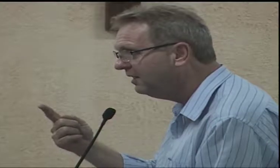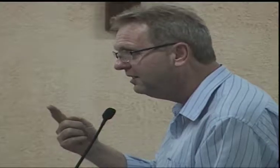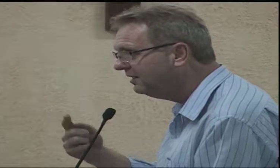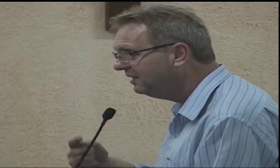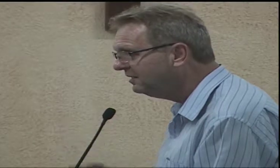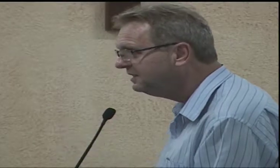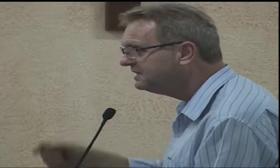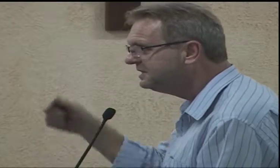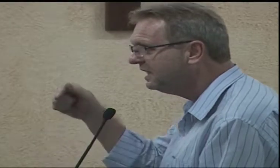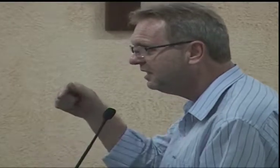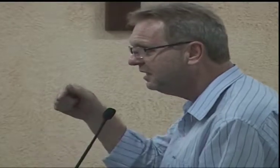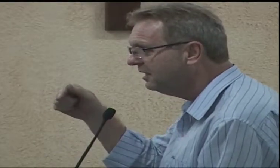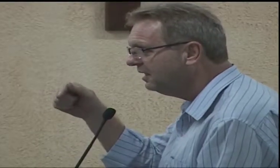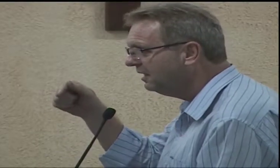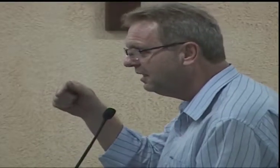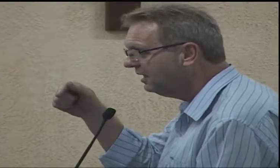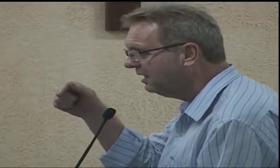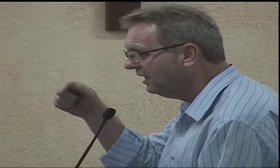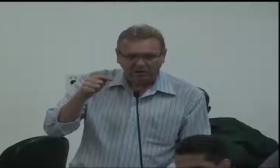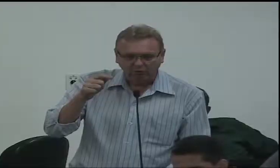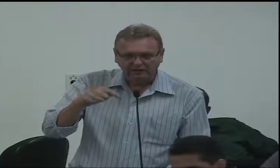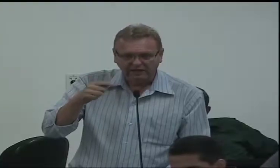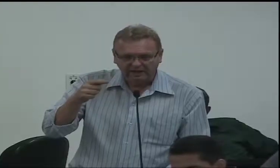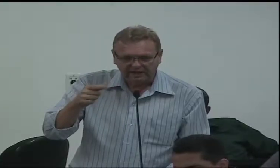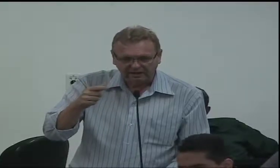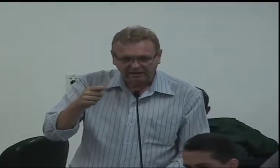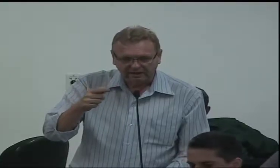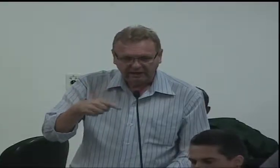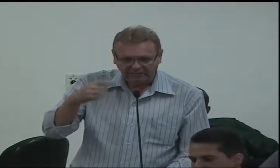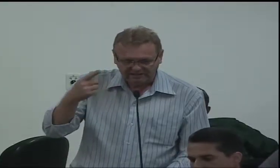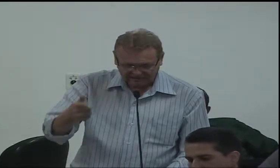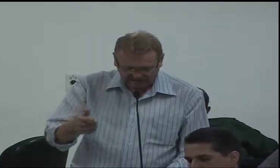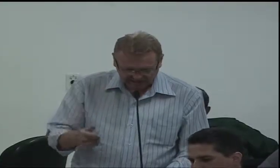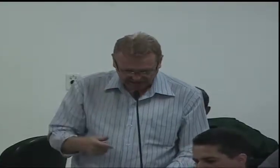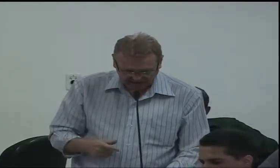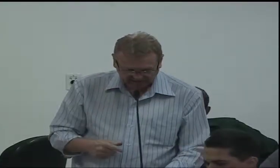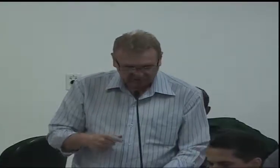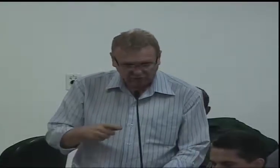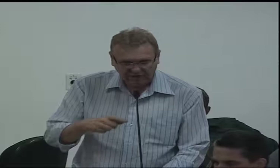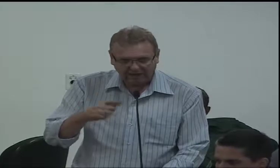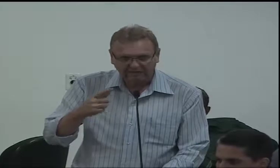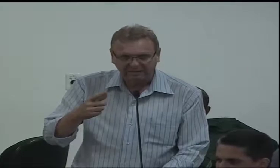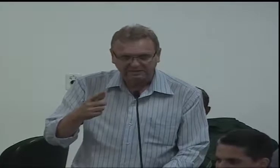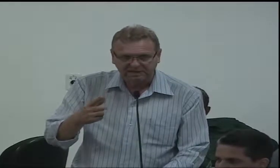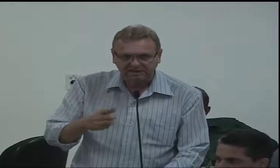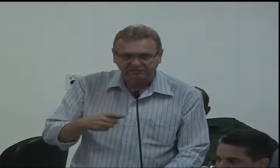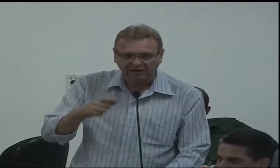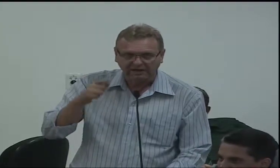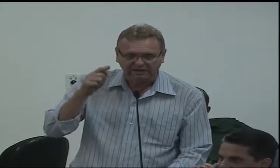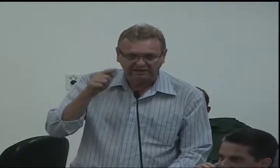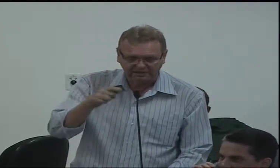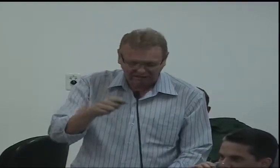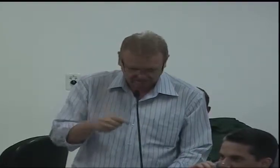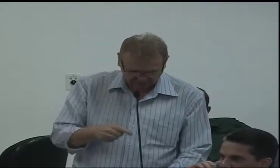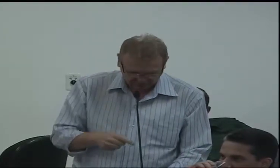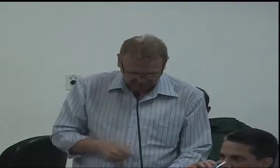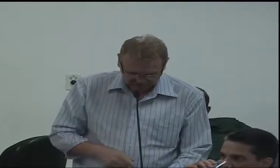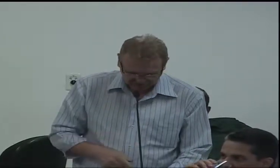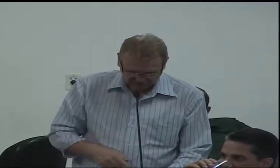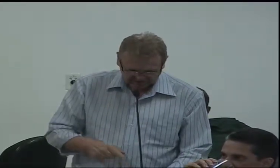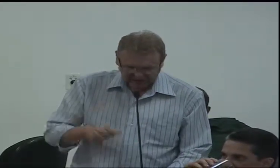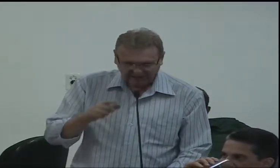honra de ser ou de querer representar Limeira. Tem só a capacidade de ficar